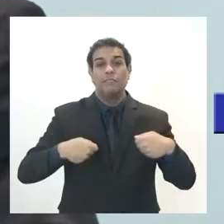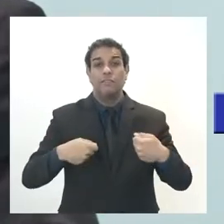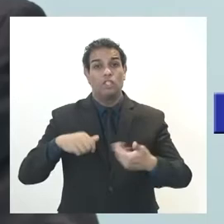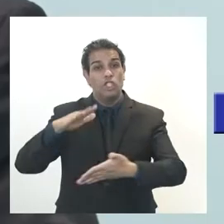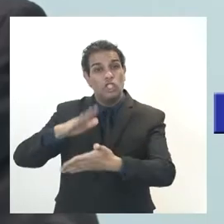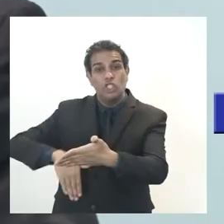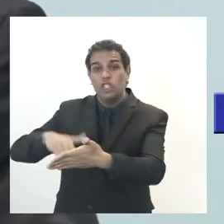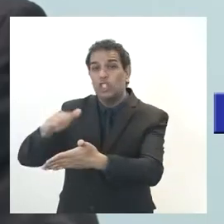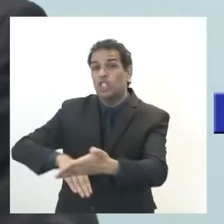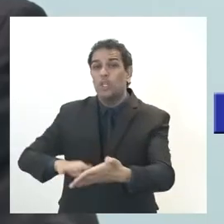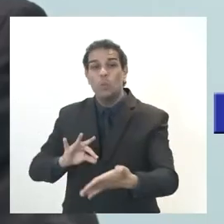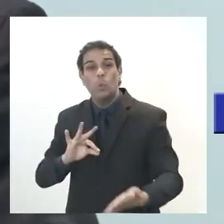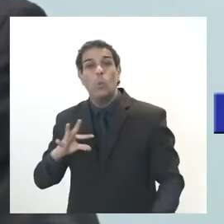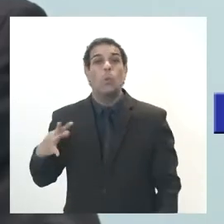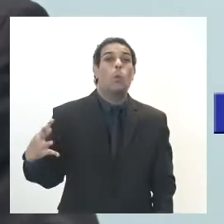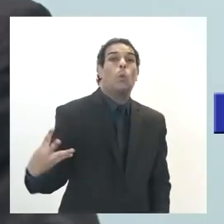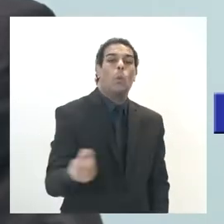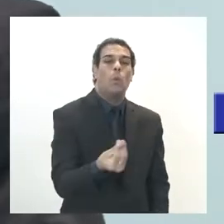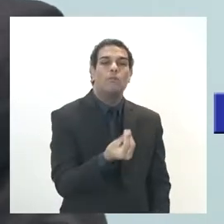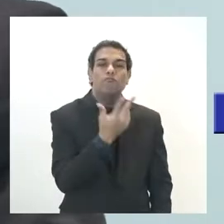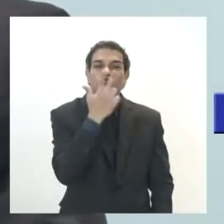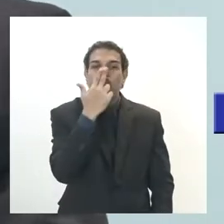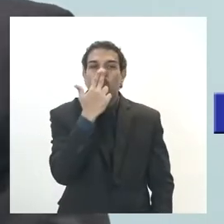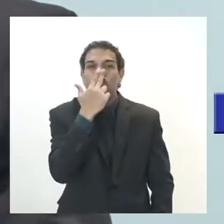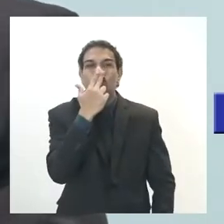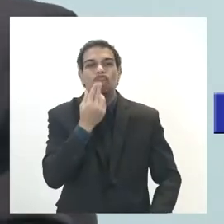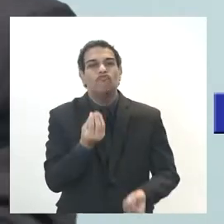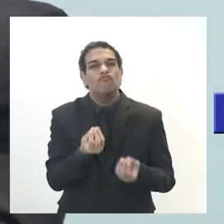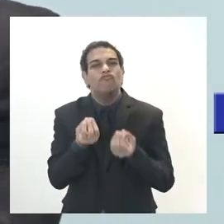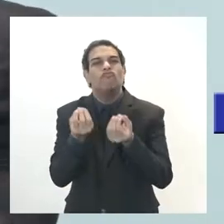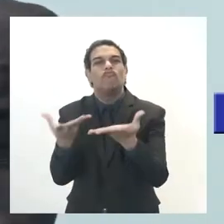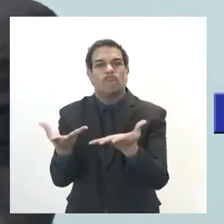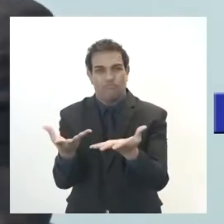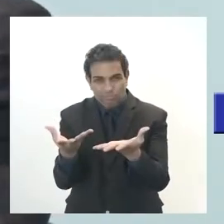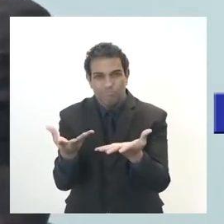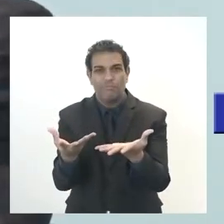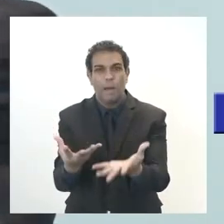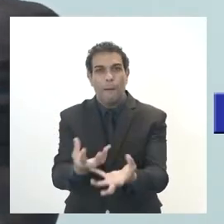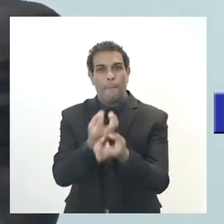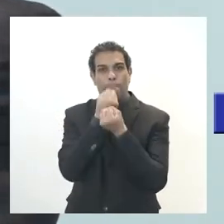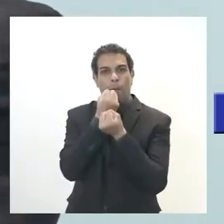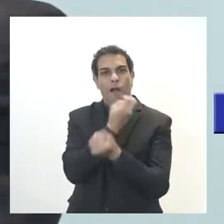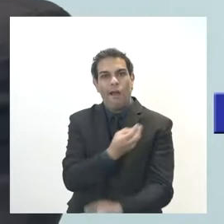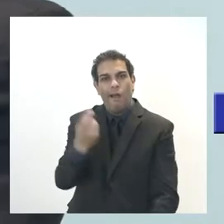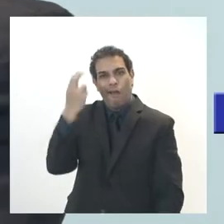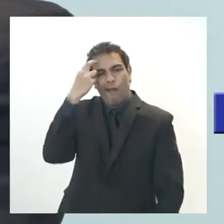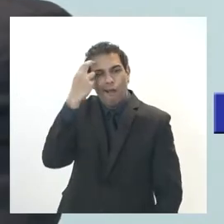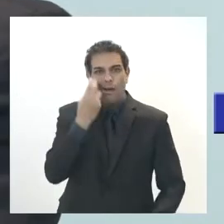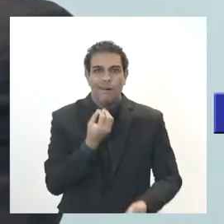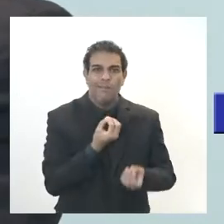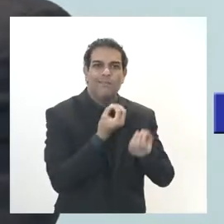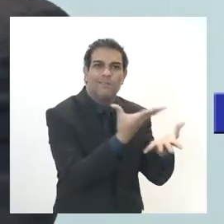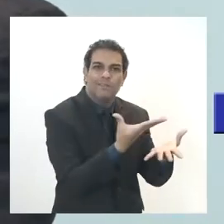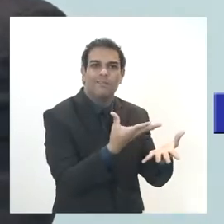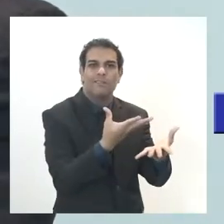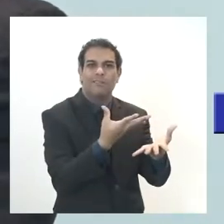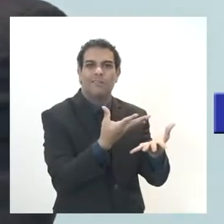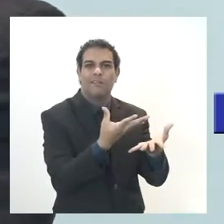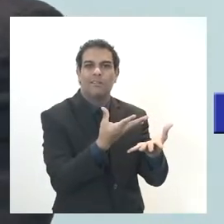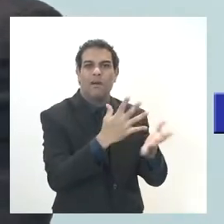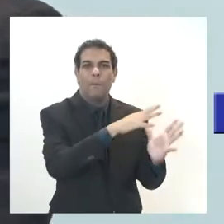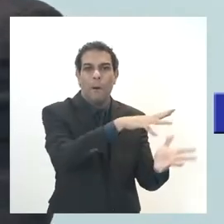retirada de tudo né a entrega do nosso património entrega da o nosso país